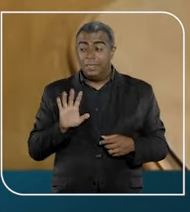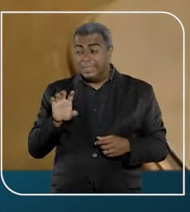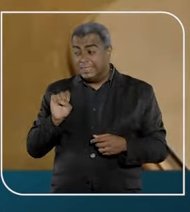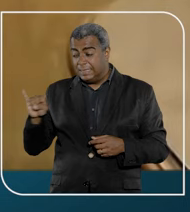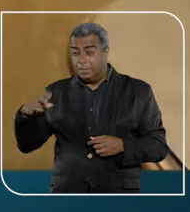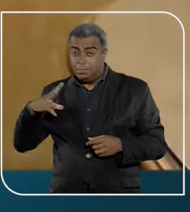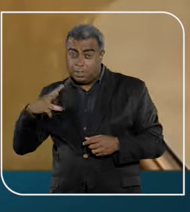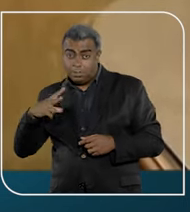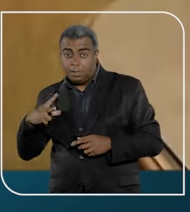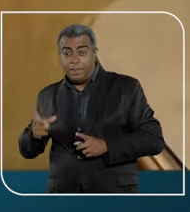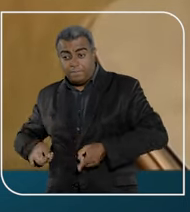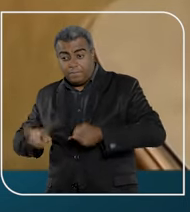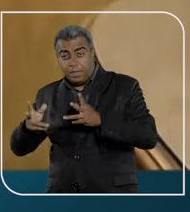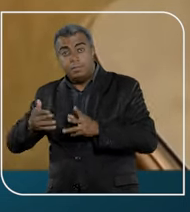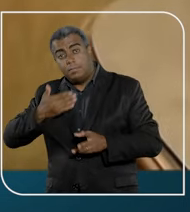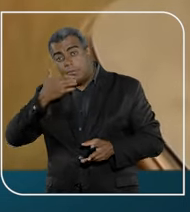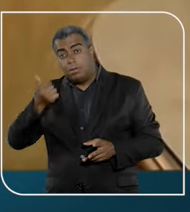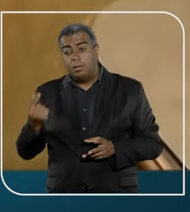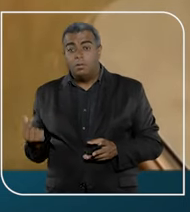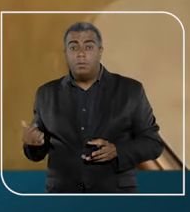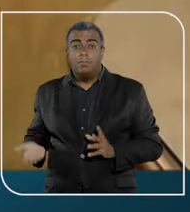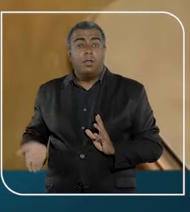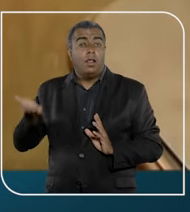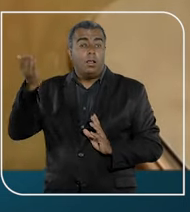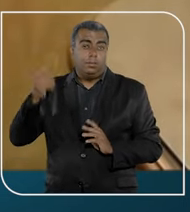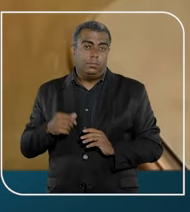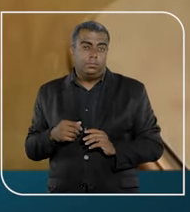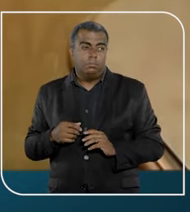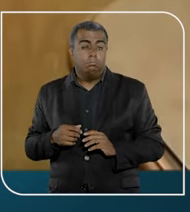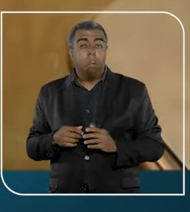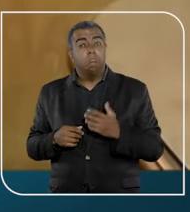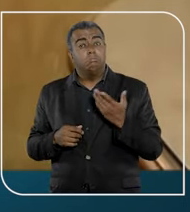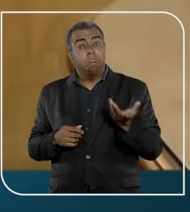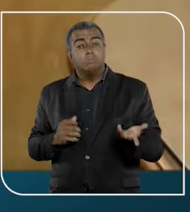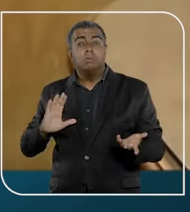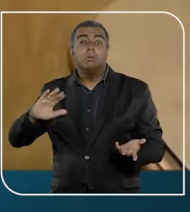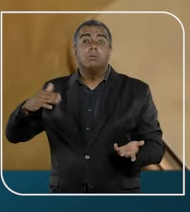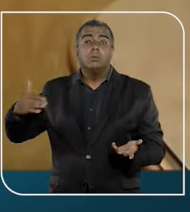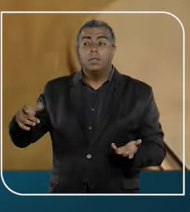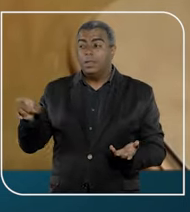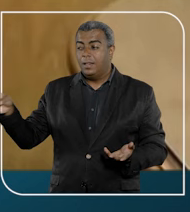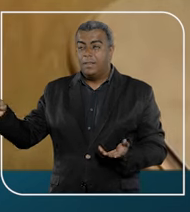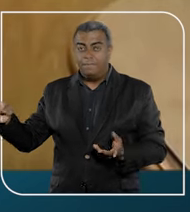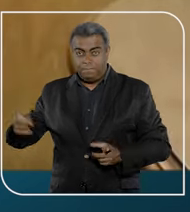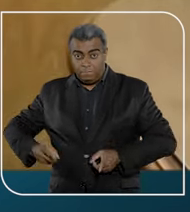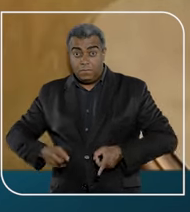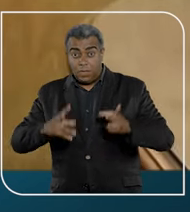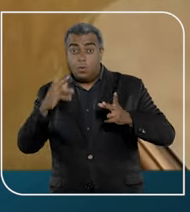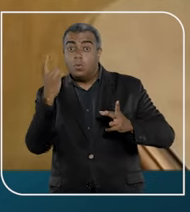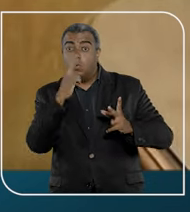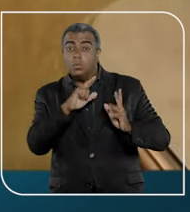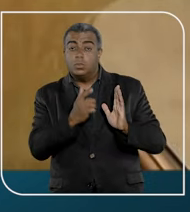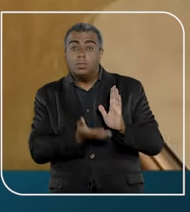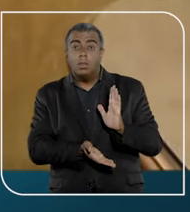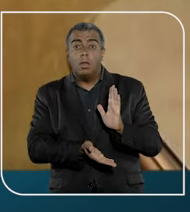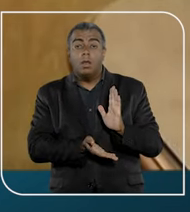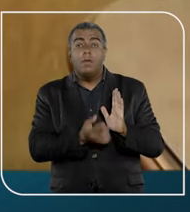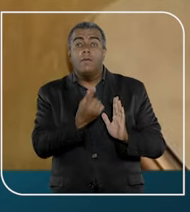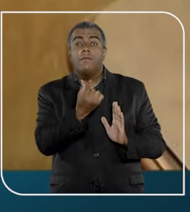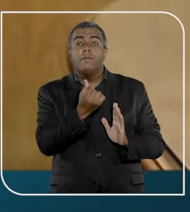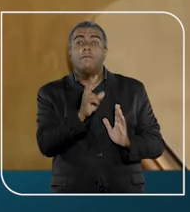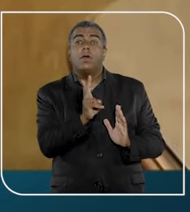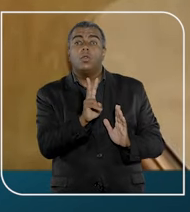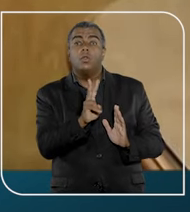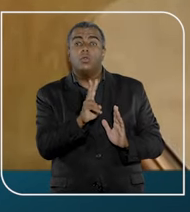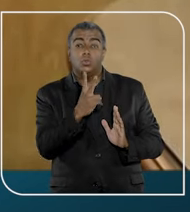vender esse imóvel, a gente consegue um valor maior. Só para vocês terem uma ideia, a venda do